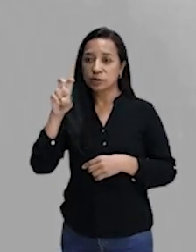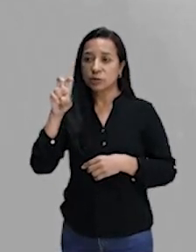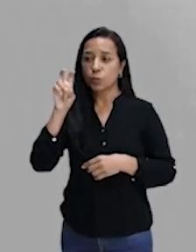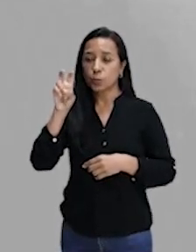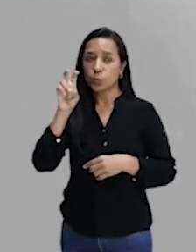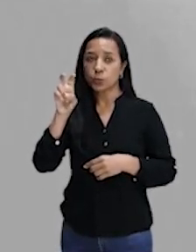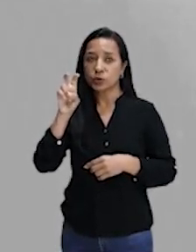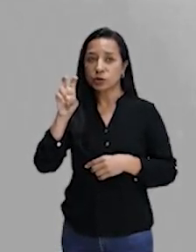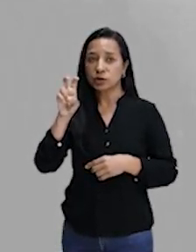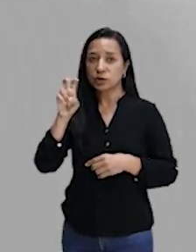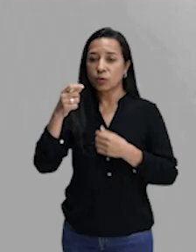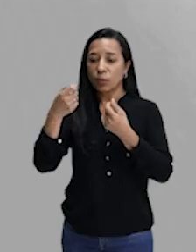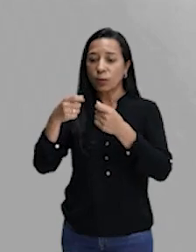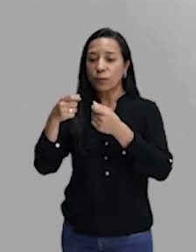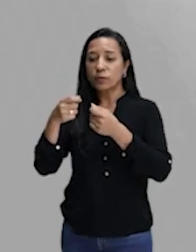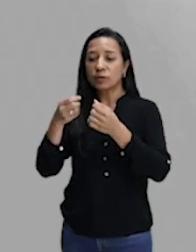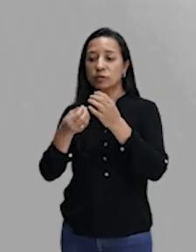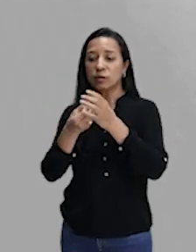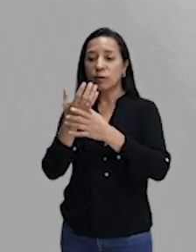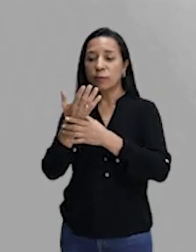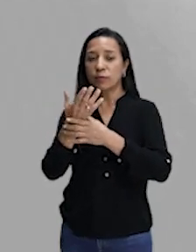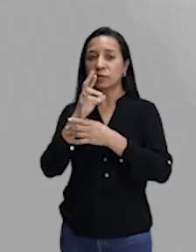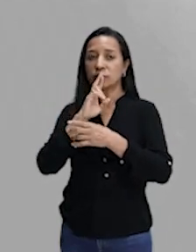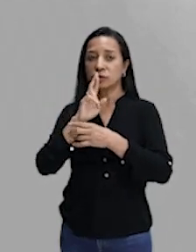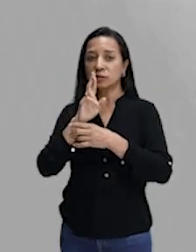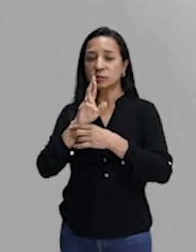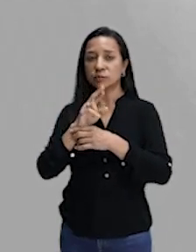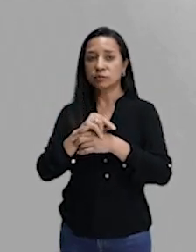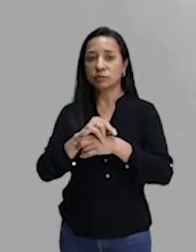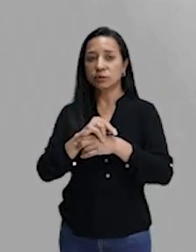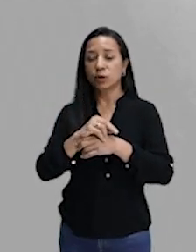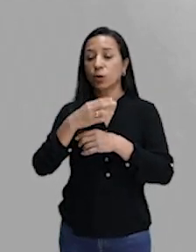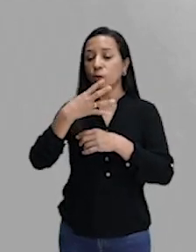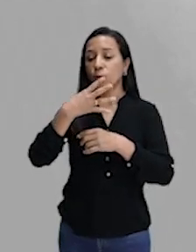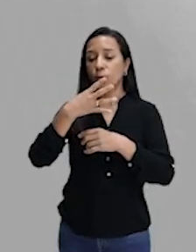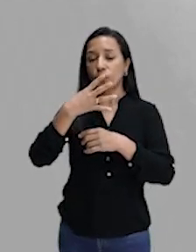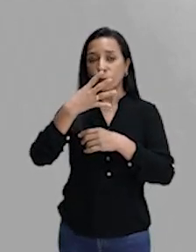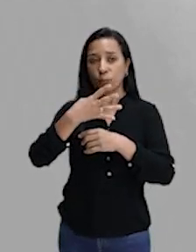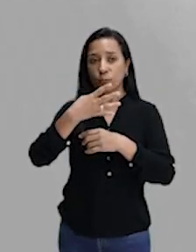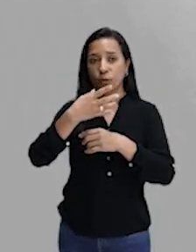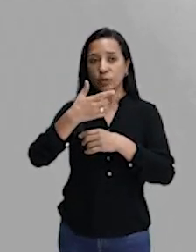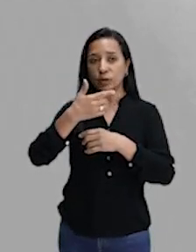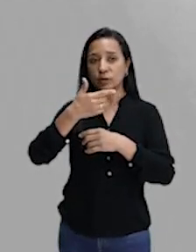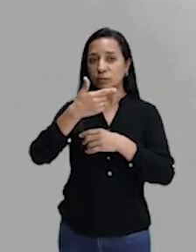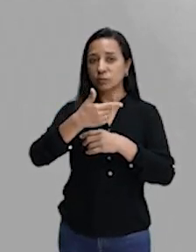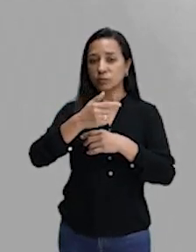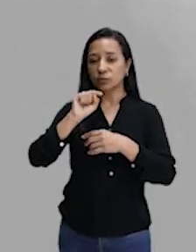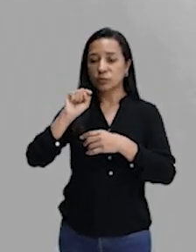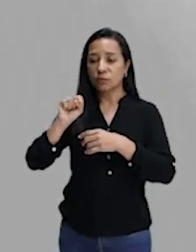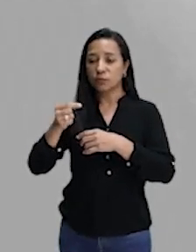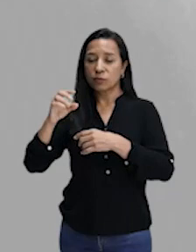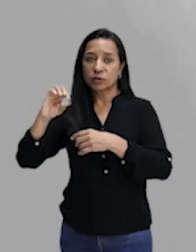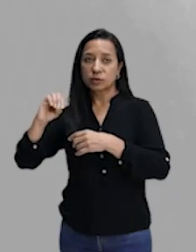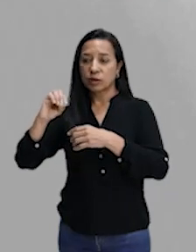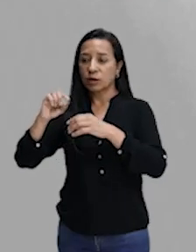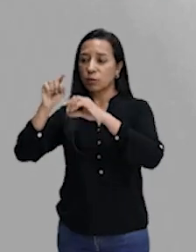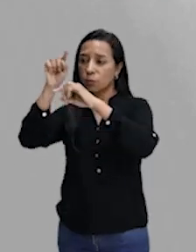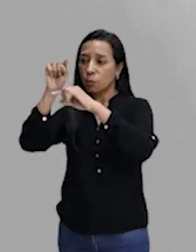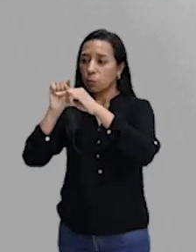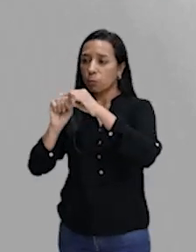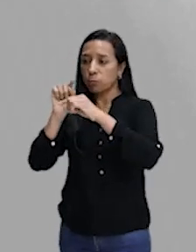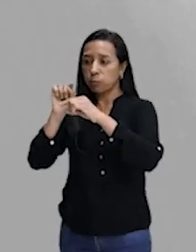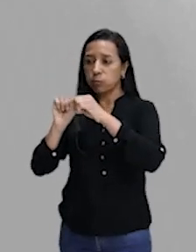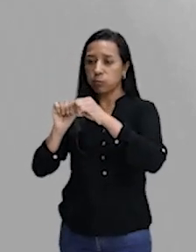que aparecer na resposta então vai ficar 42,0 42,0 é o mesmo que